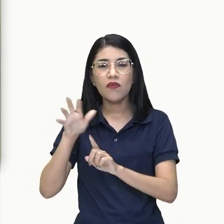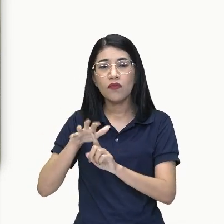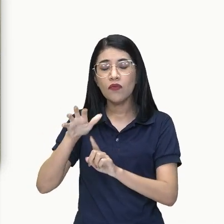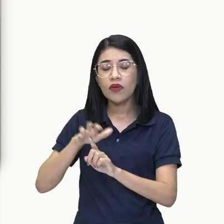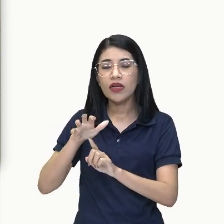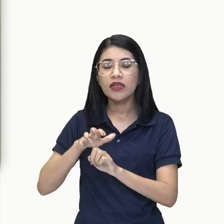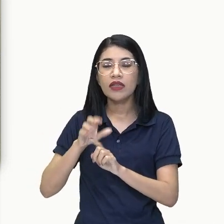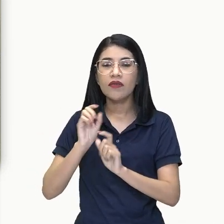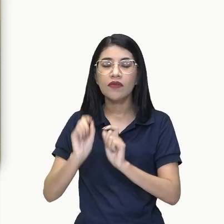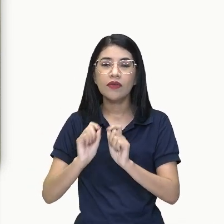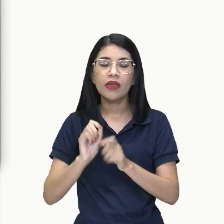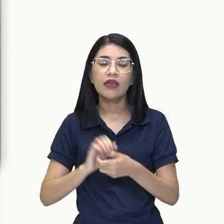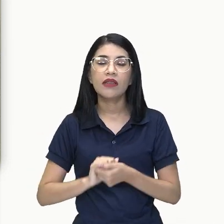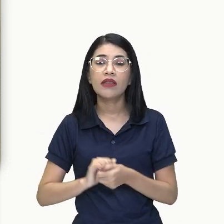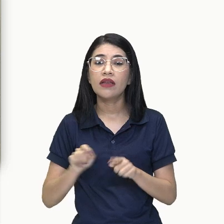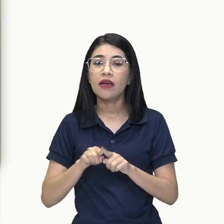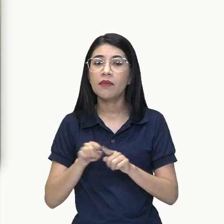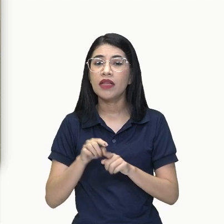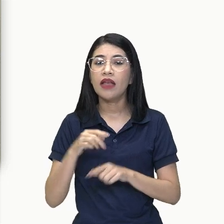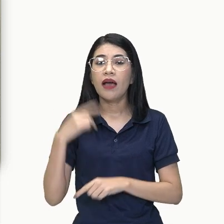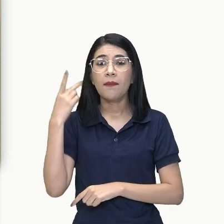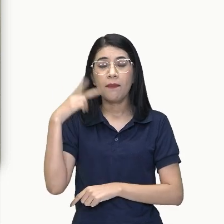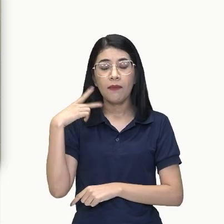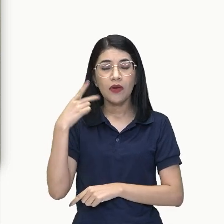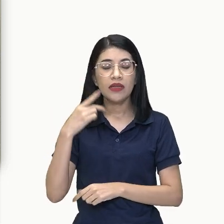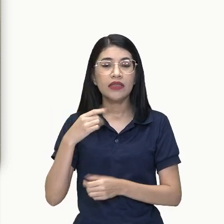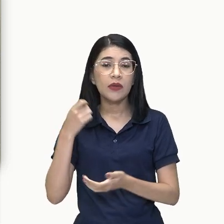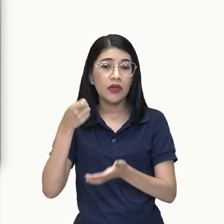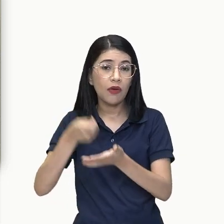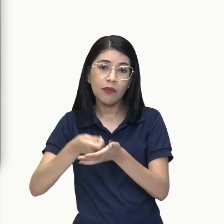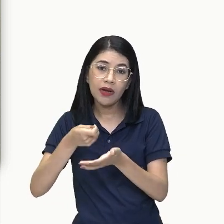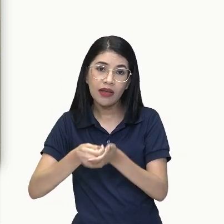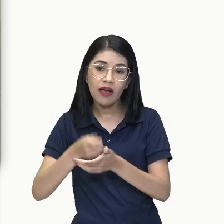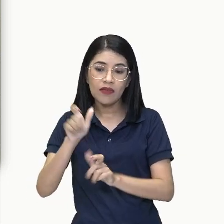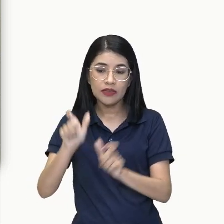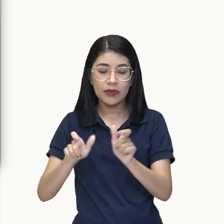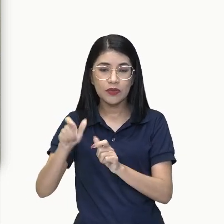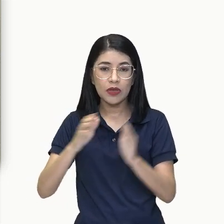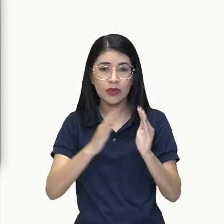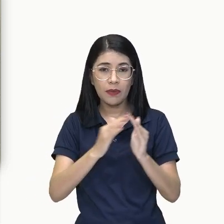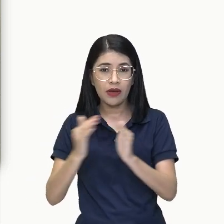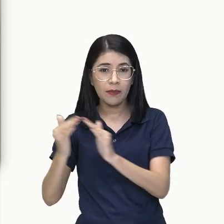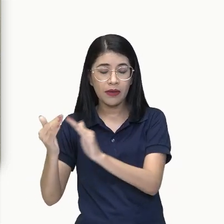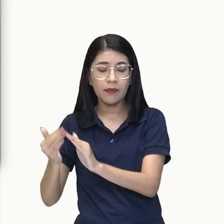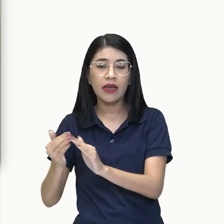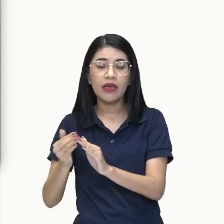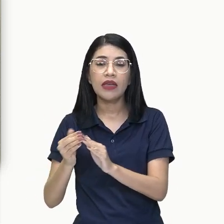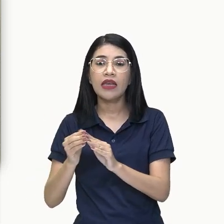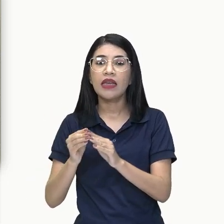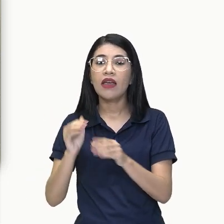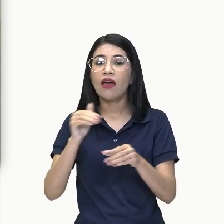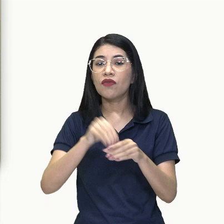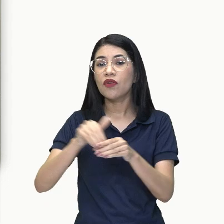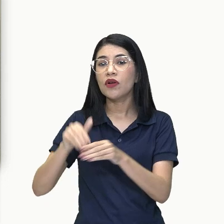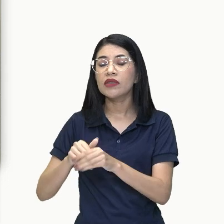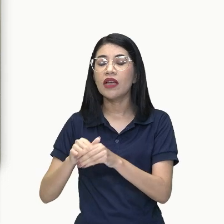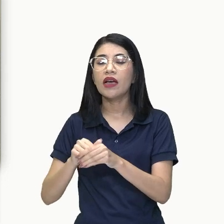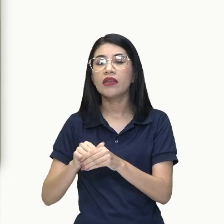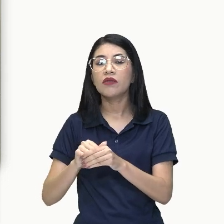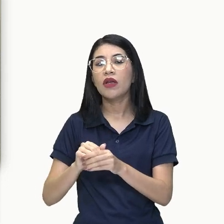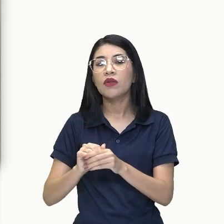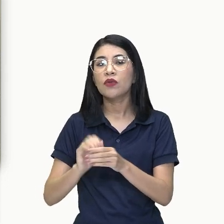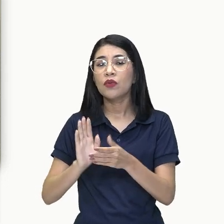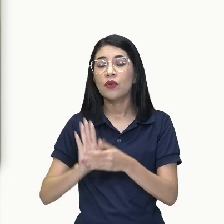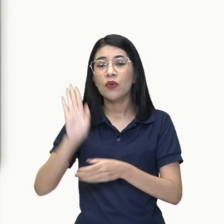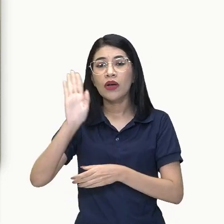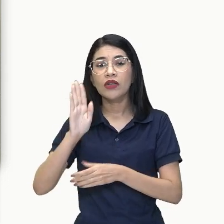ali a questões políticas. Basicamente, ele obriga as pessoas a votarem no candidato, na pessoa indicada por ele. Isso vai